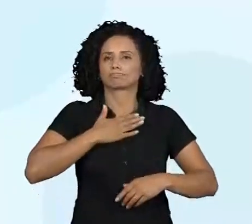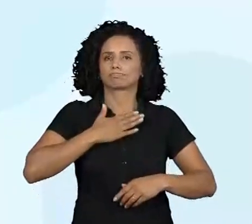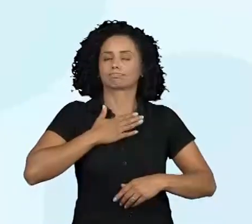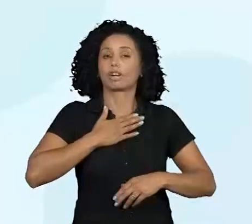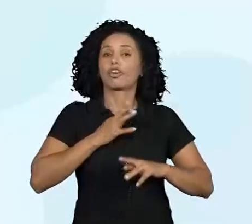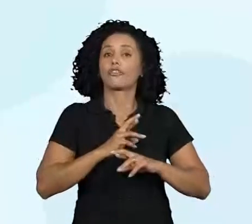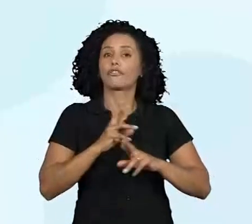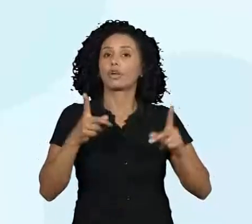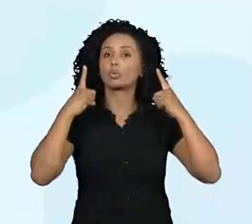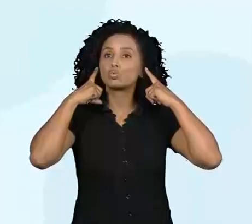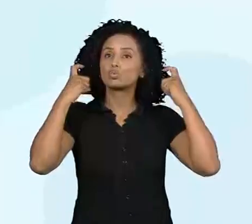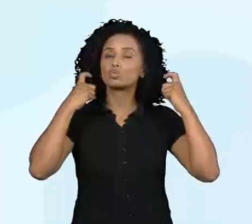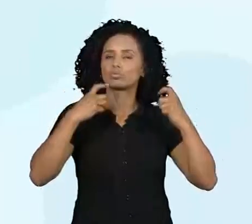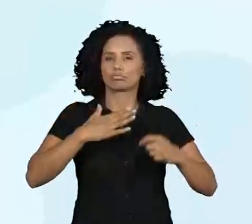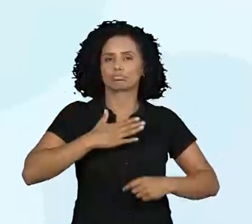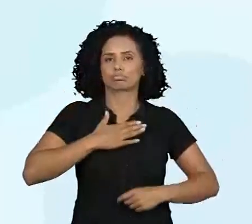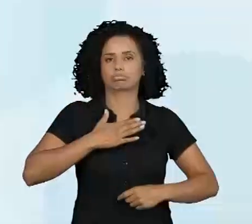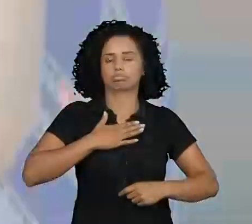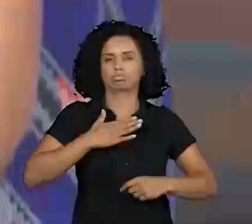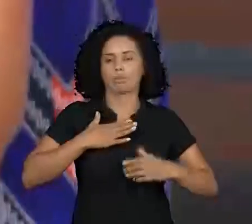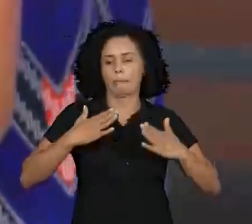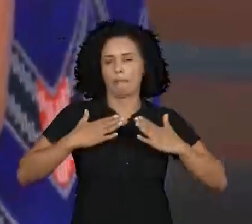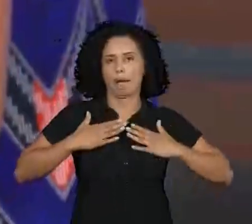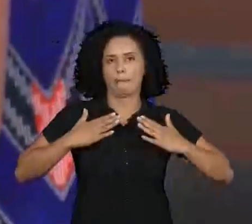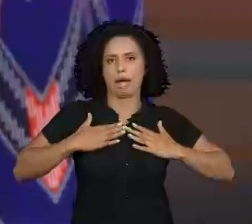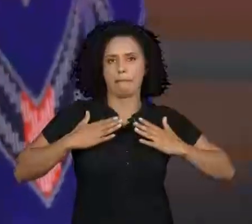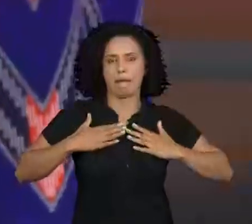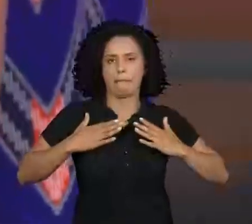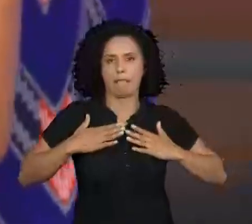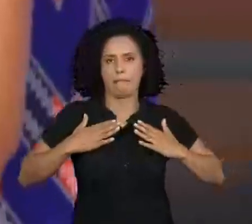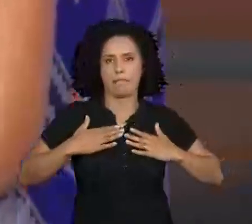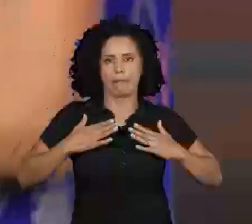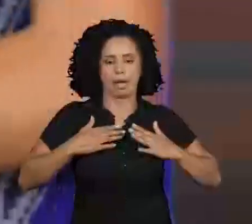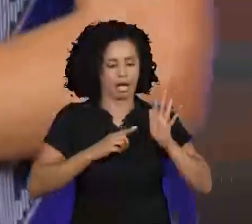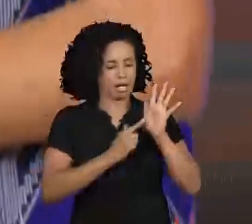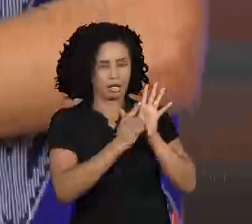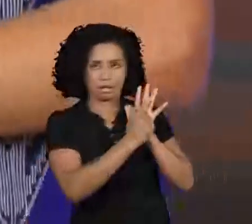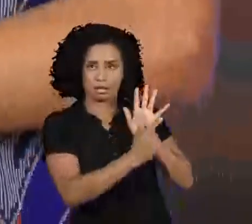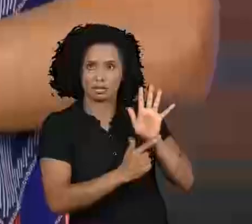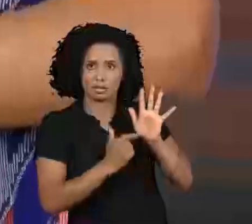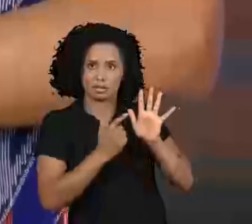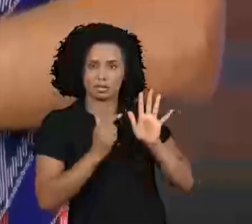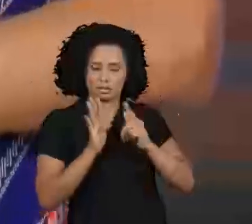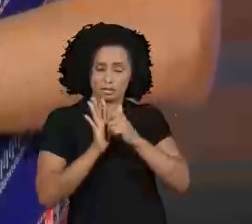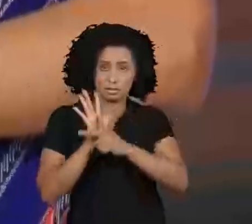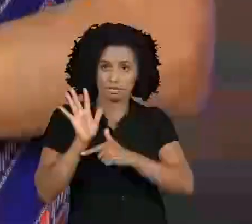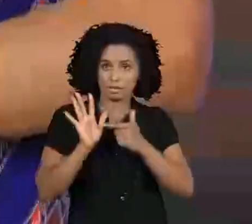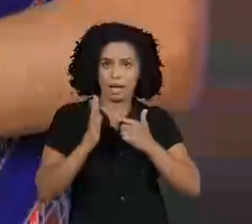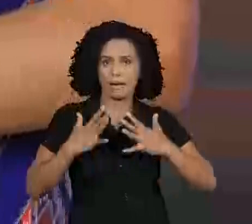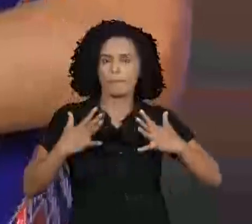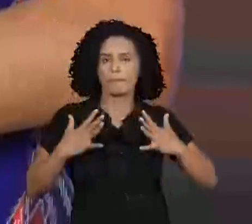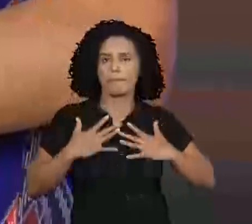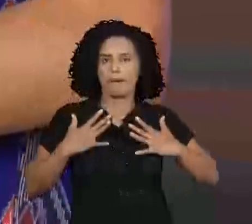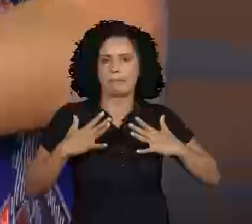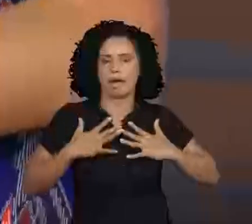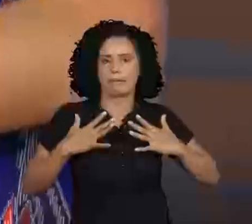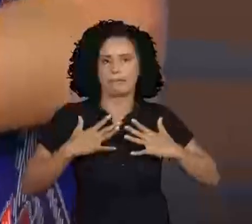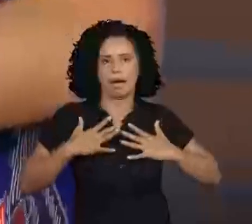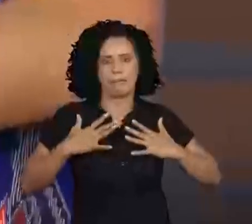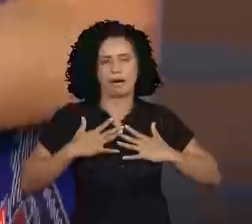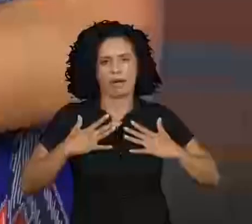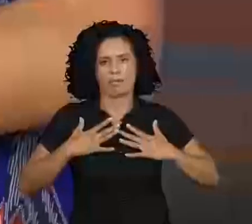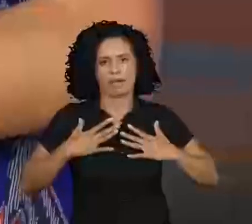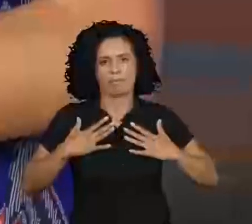a palma e batemos na caixa torácica. Então, temos um som diferente. Olha, então o tipo